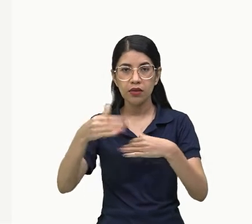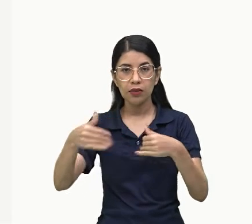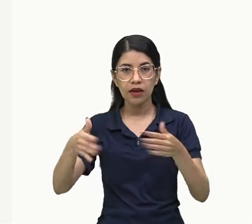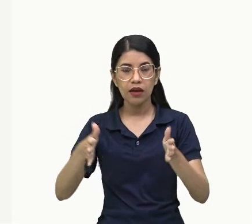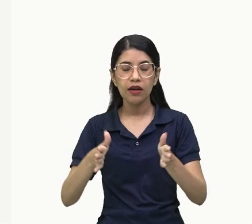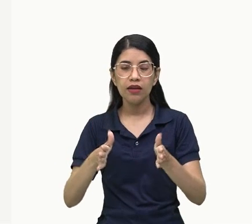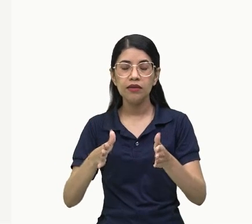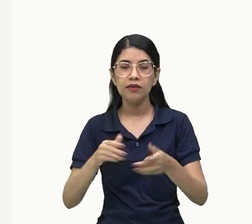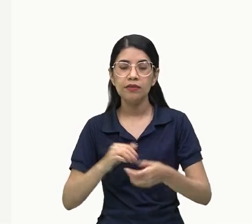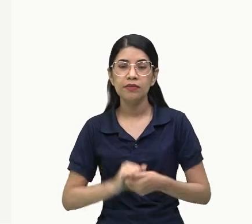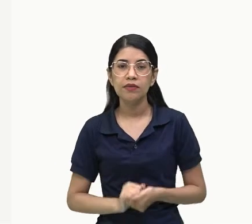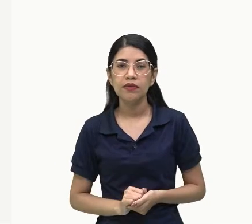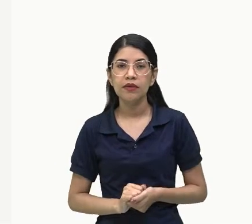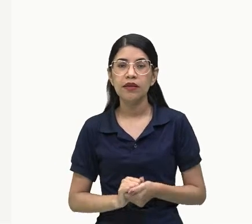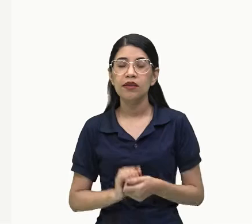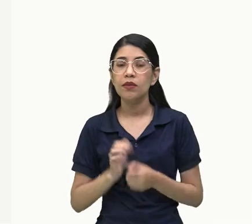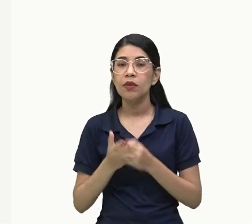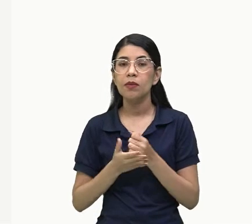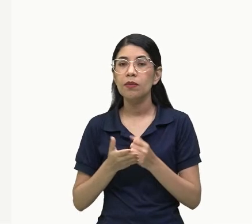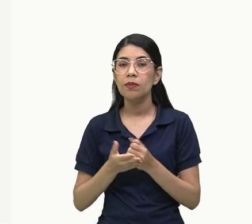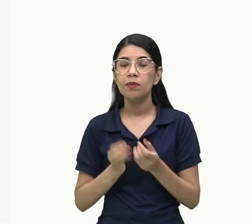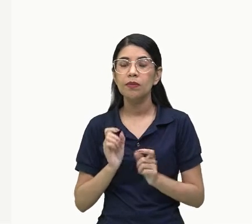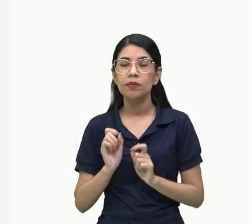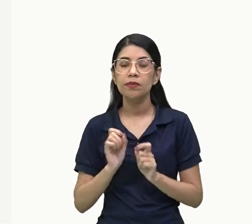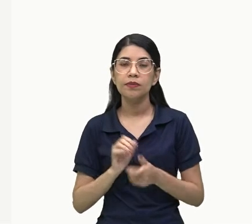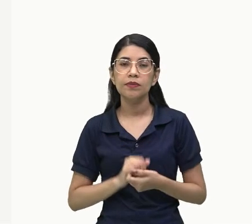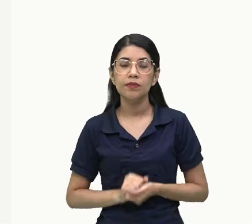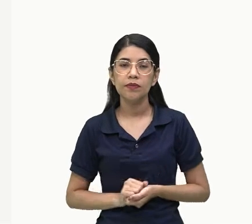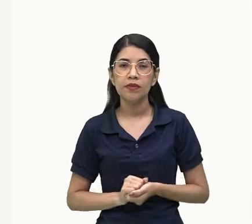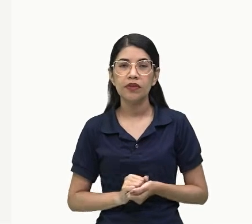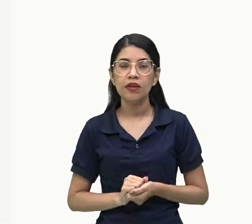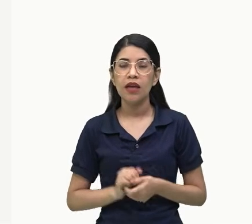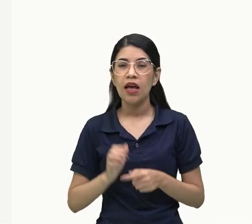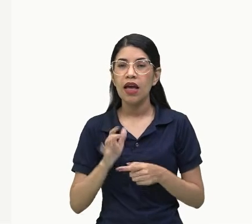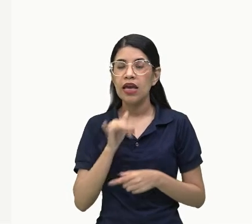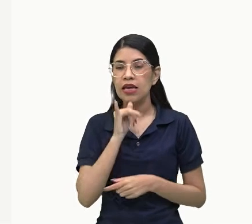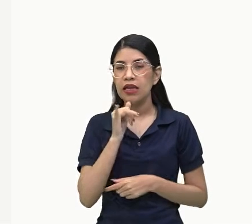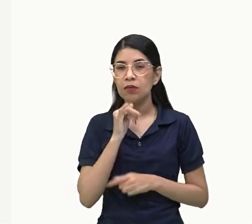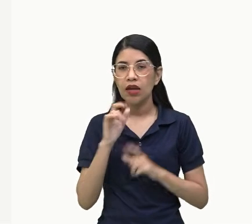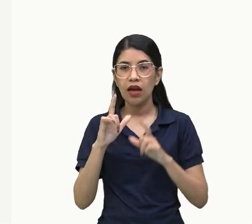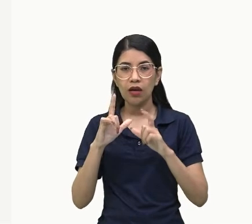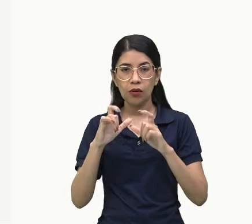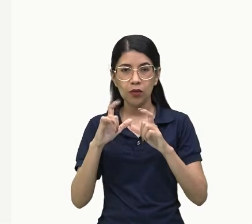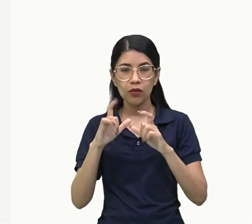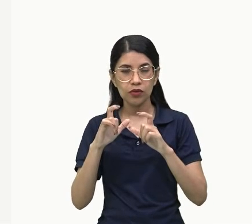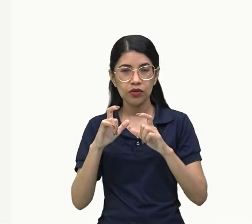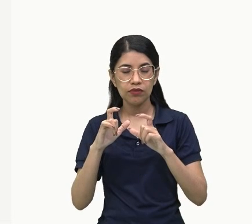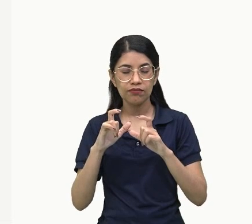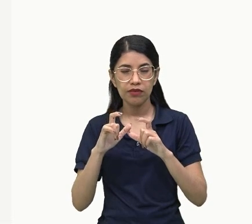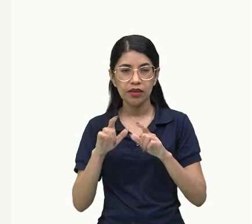escura com o orifício é o princípio de funcionamento, por exemplo, das máquinas fotográficas, né?